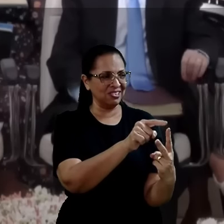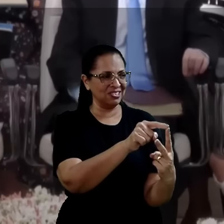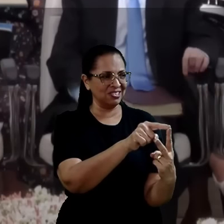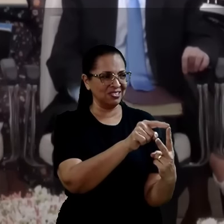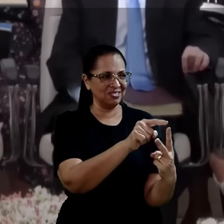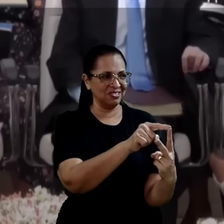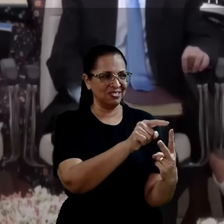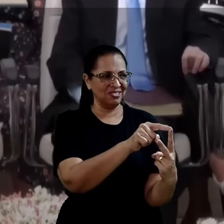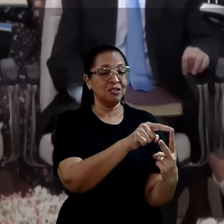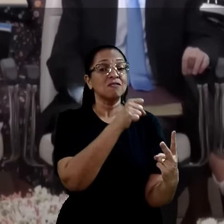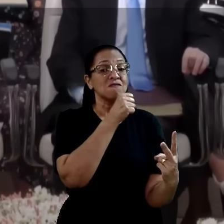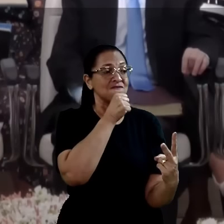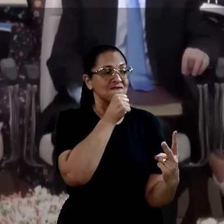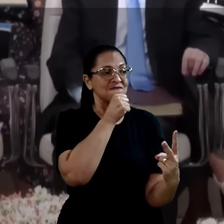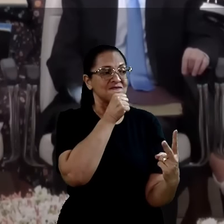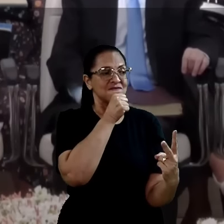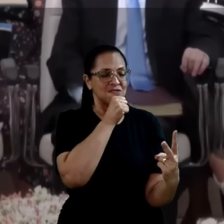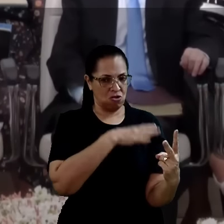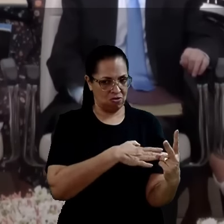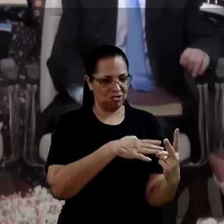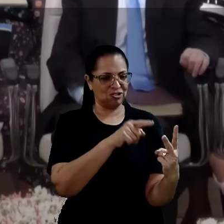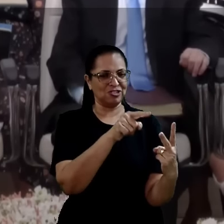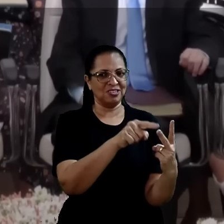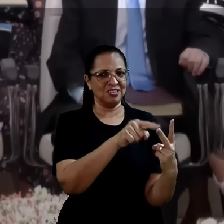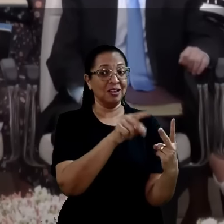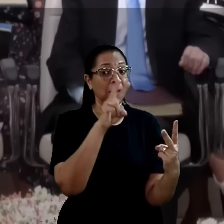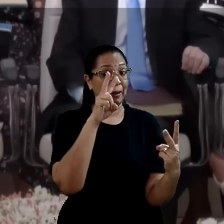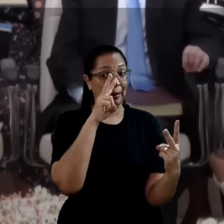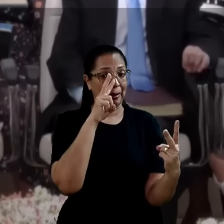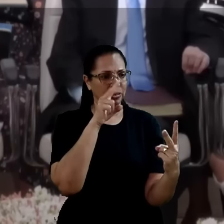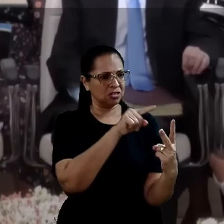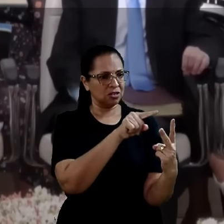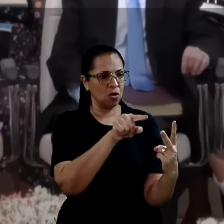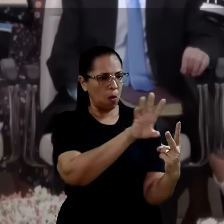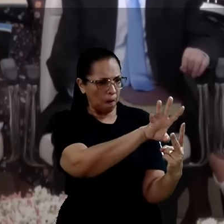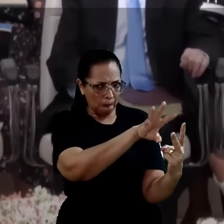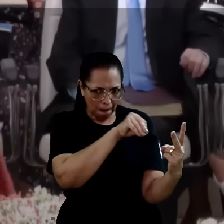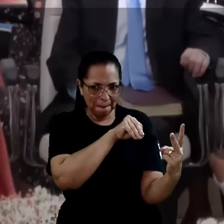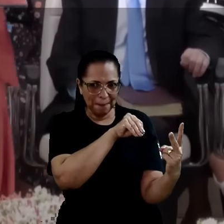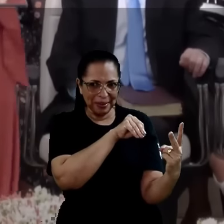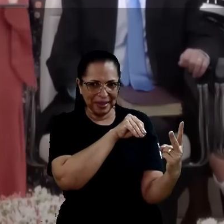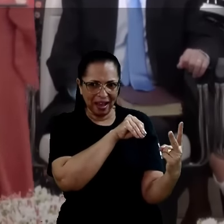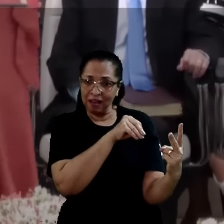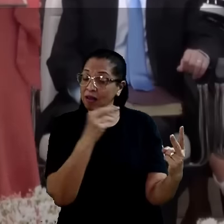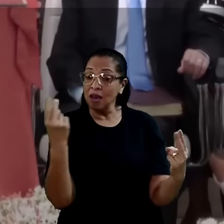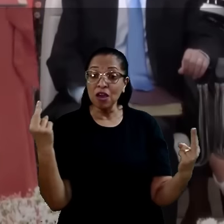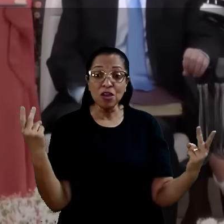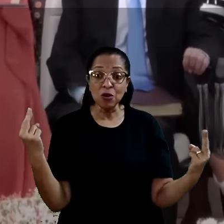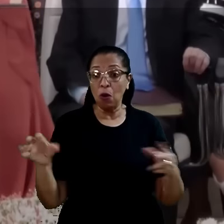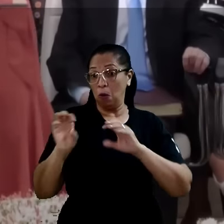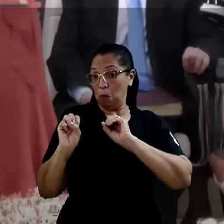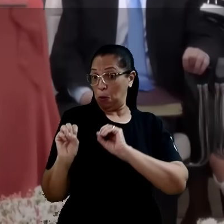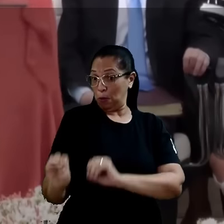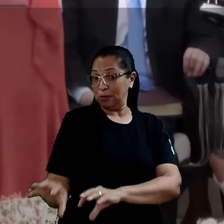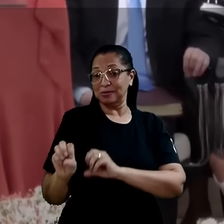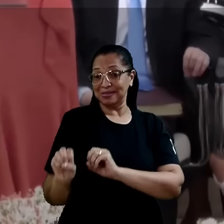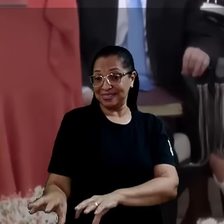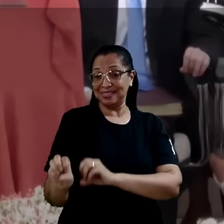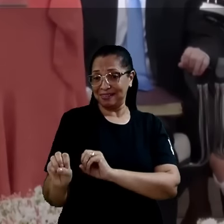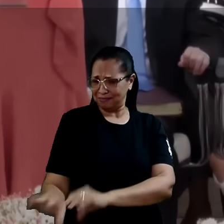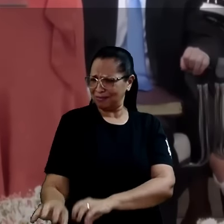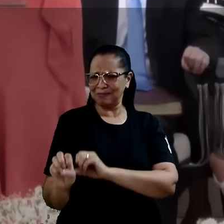Deus vai soprar na sua linhagem eu vou dizer de novo o espírito de Deus vai soprar na